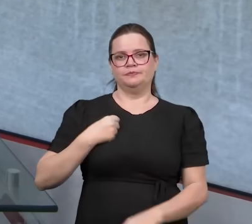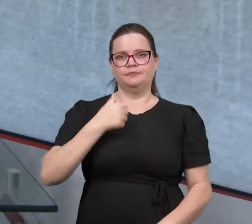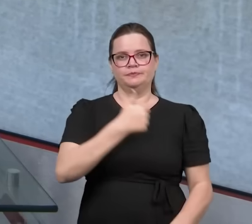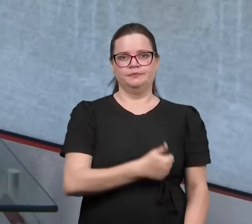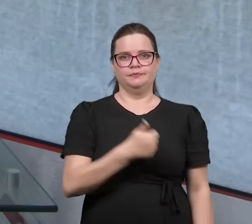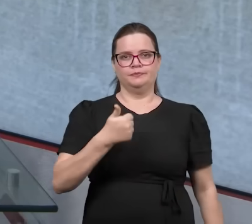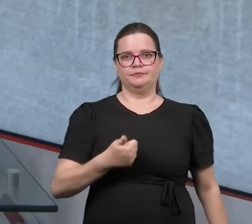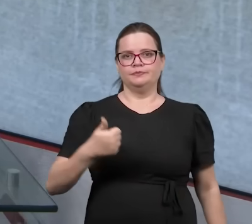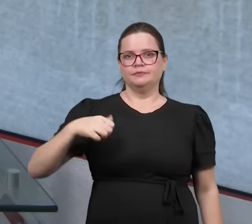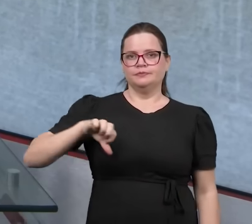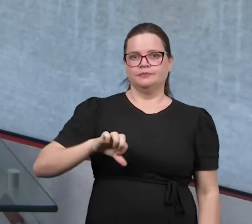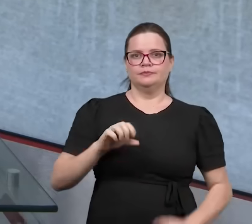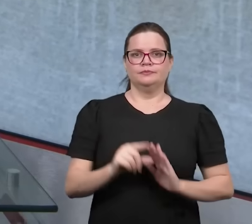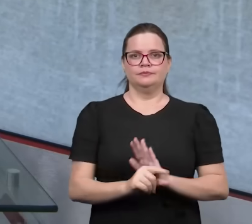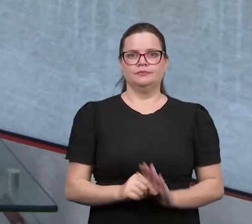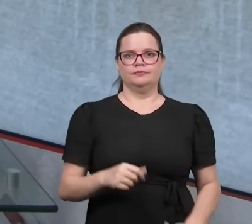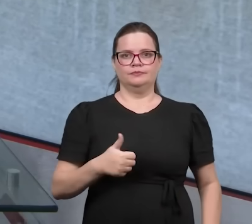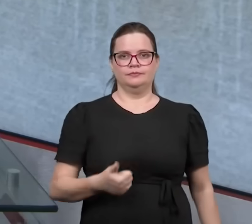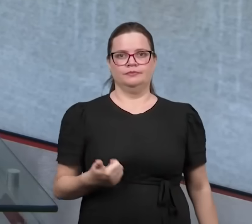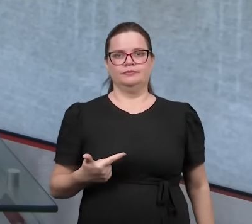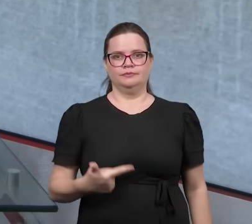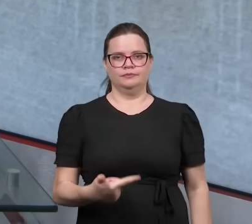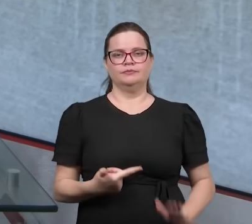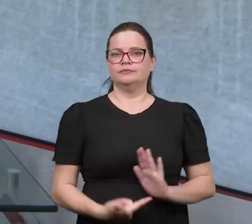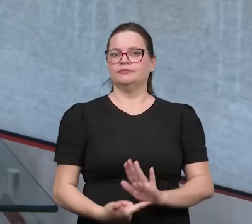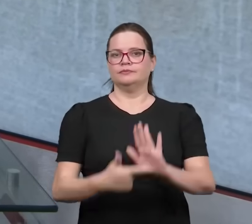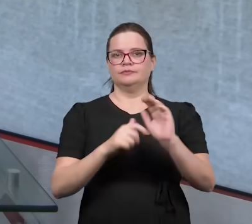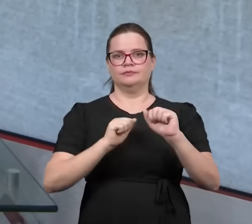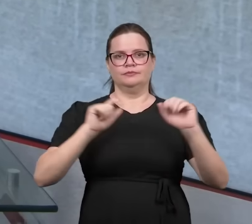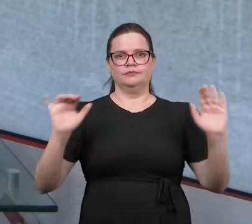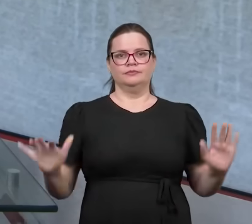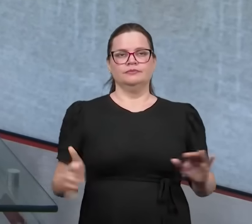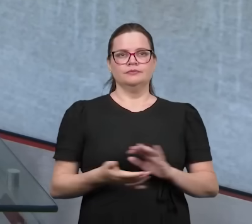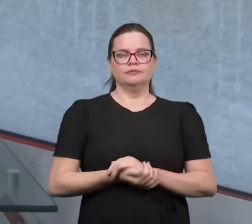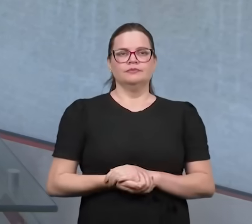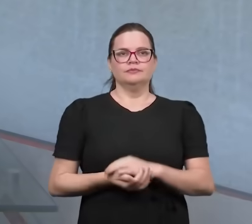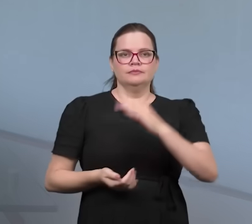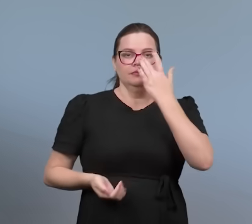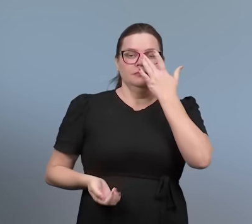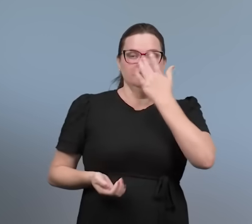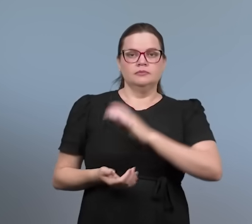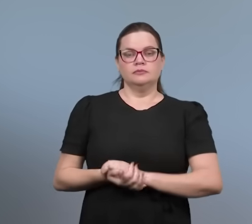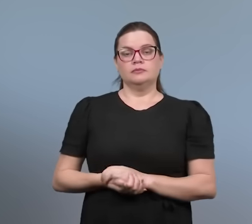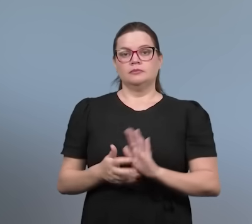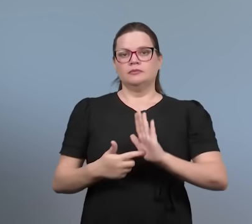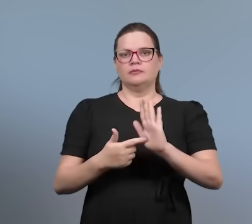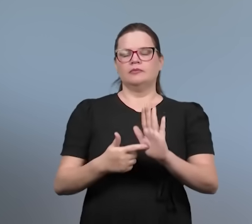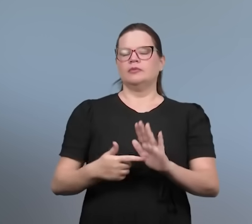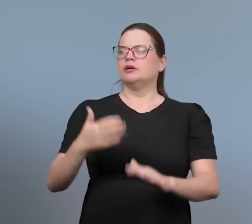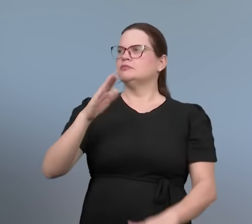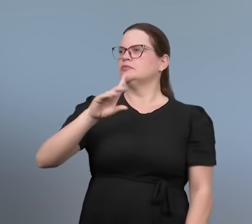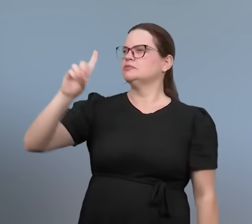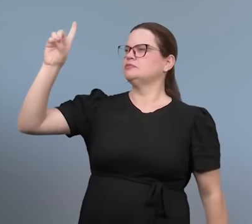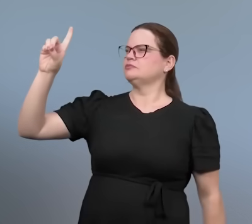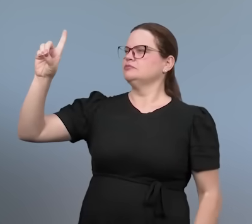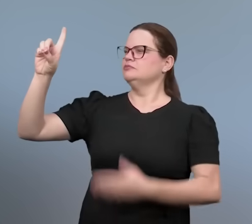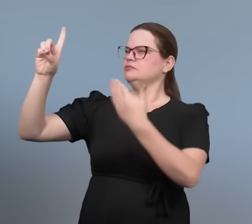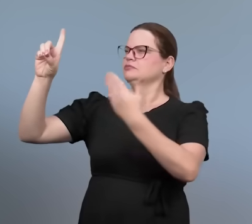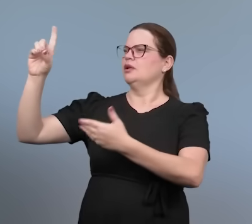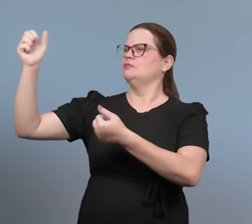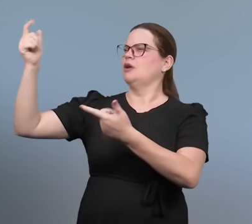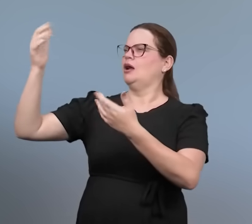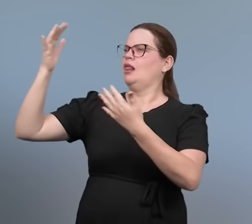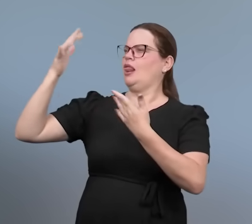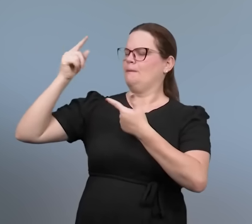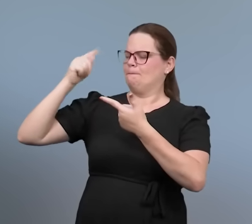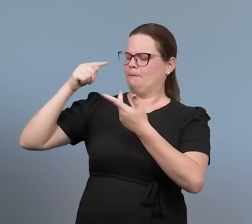116, o verso 12, que ele expressa exatamente isso. Ele diz assim: que darei eu ao Senhor por